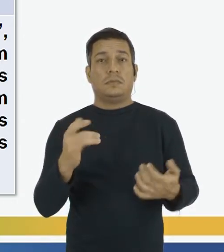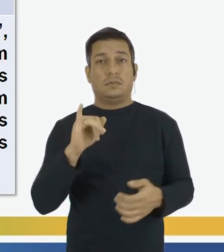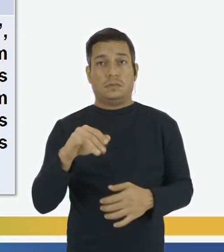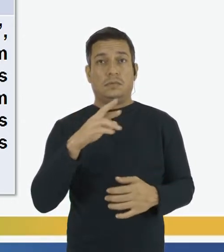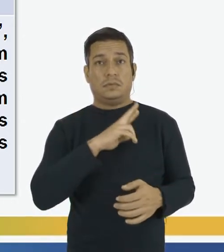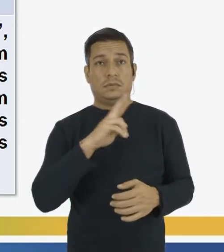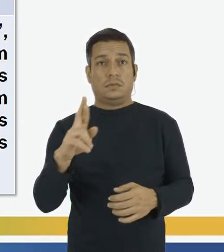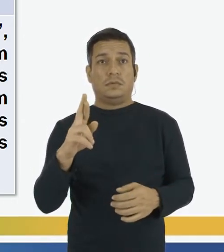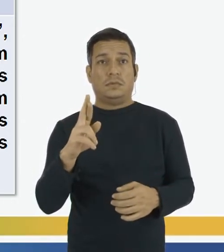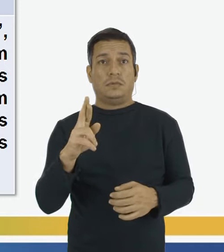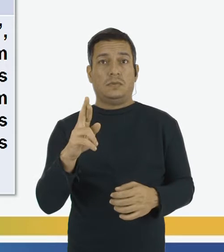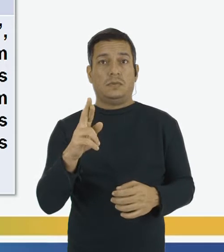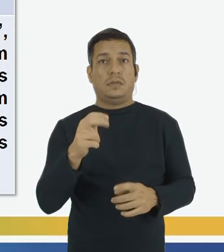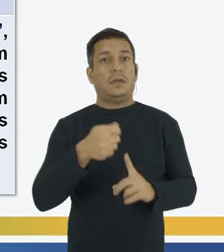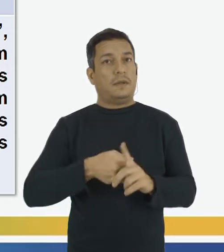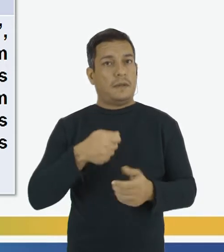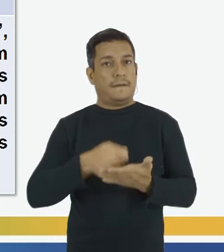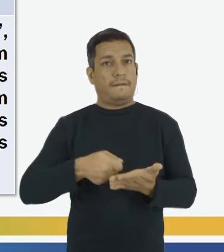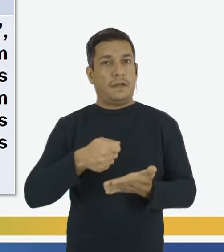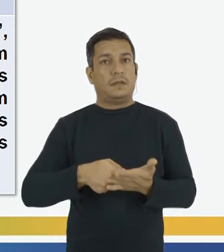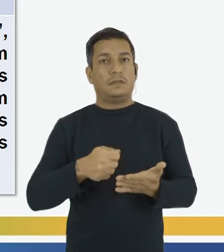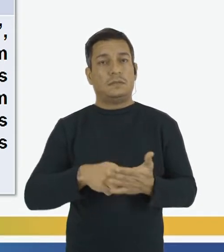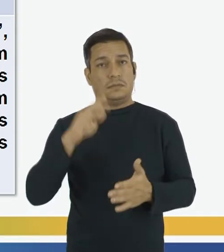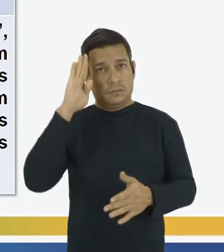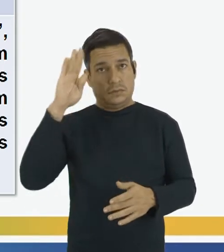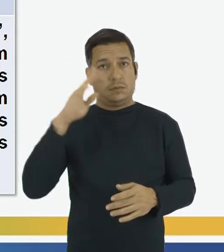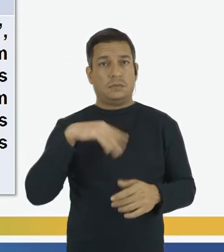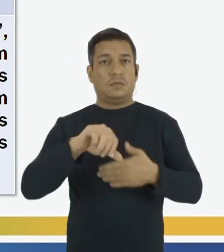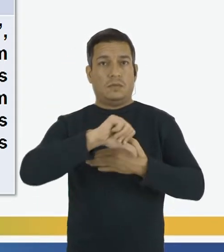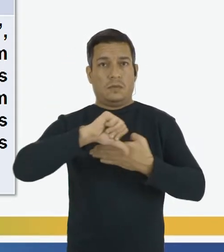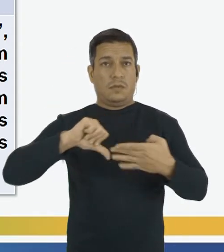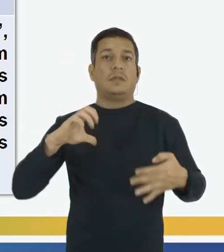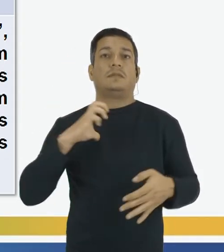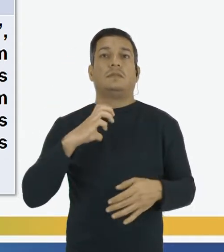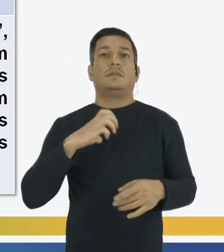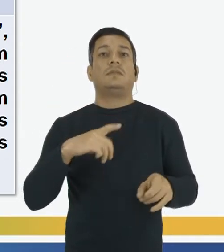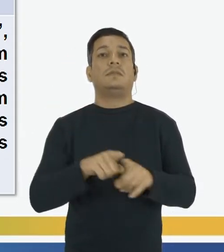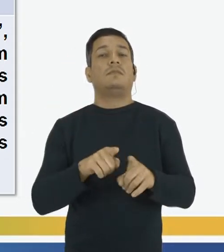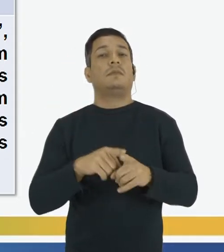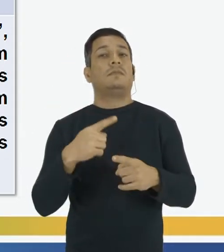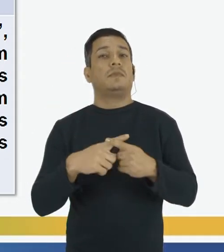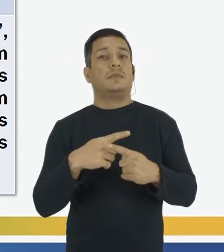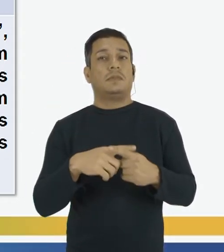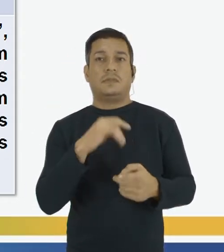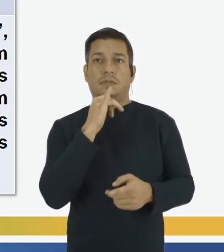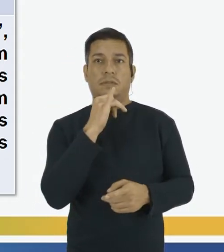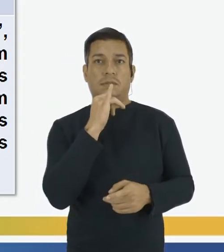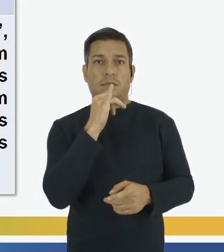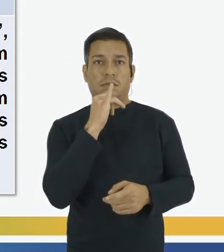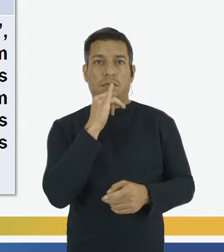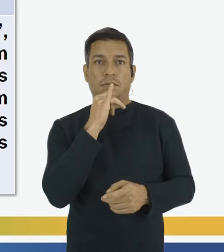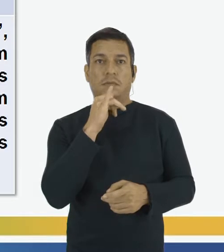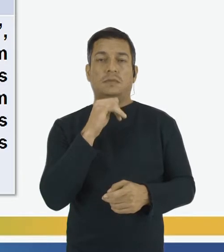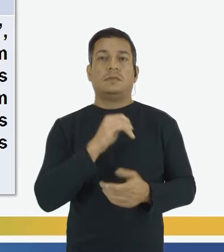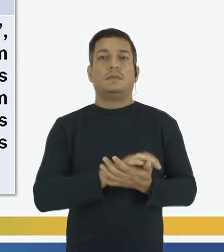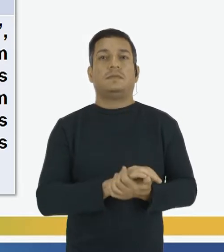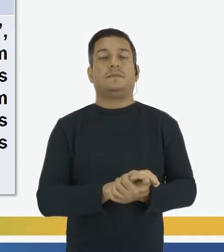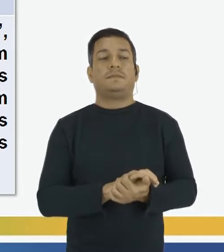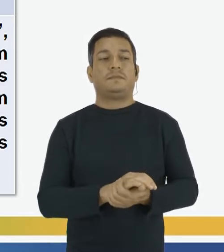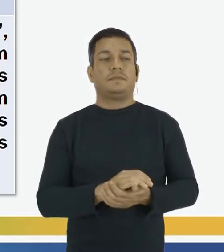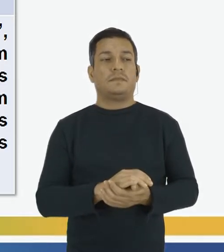entanto, se as religiões defendem princípios morais e éticos, por quê? Por exemplo,